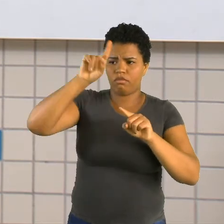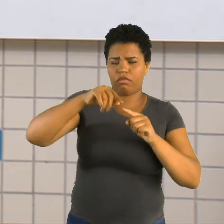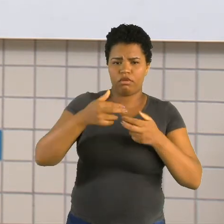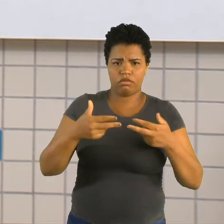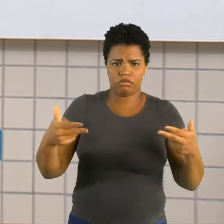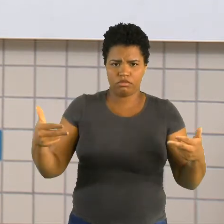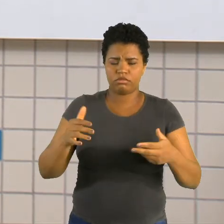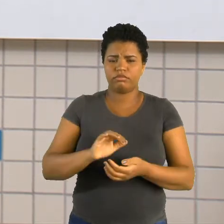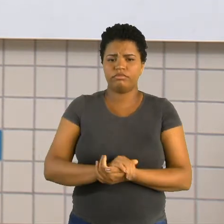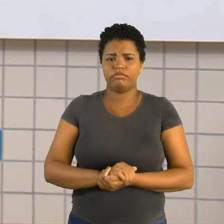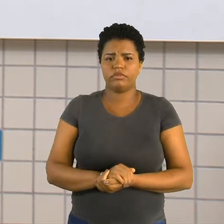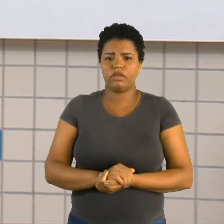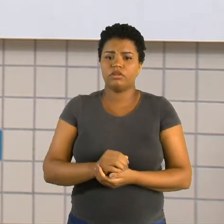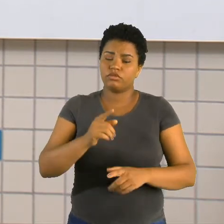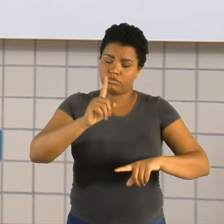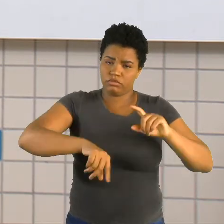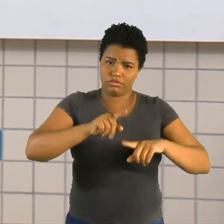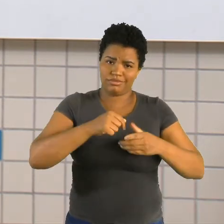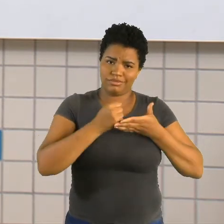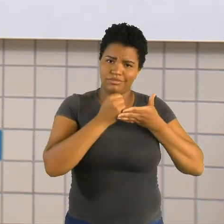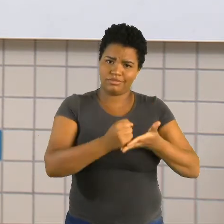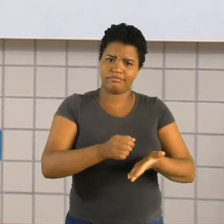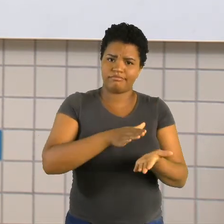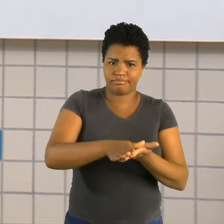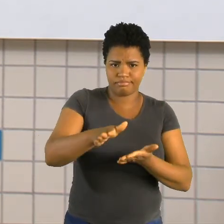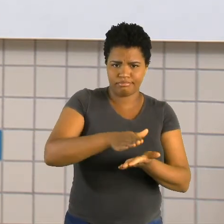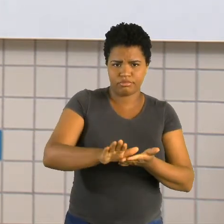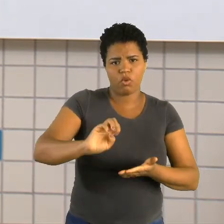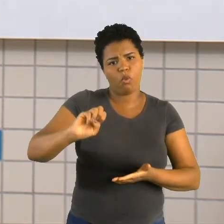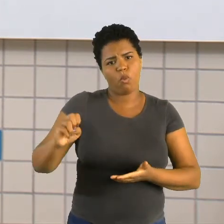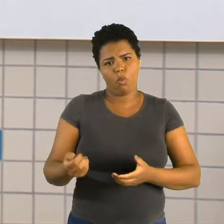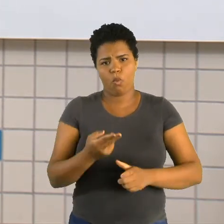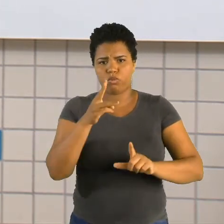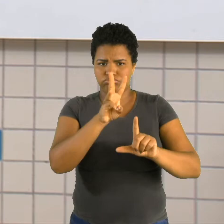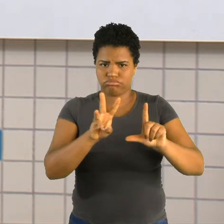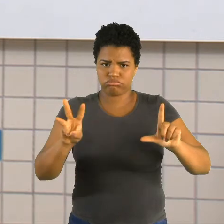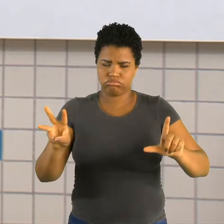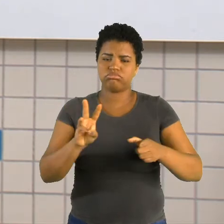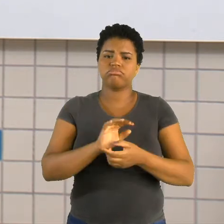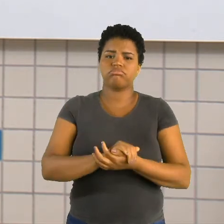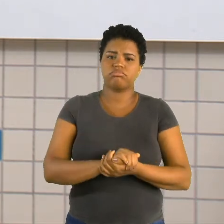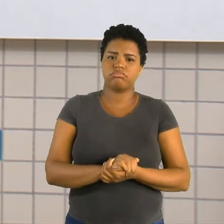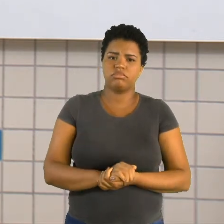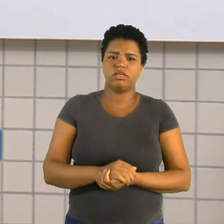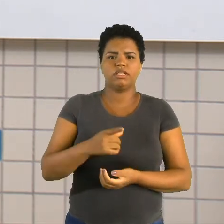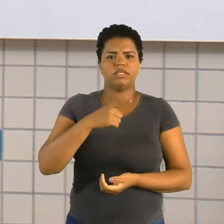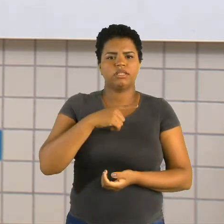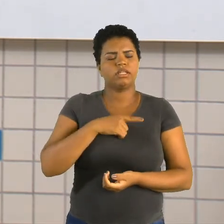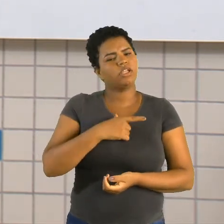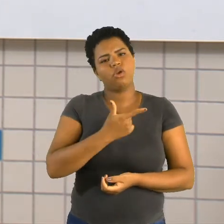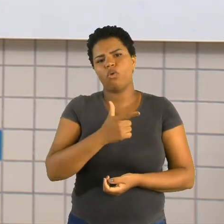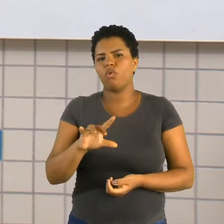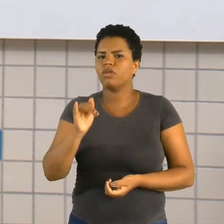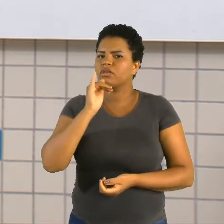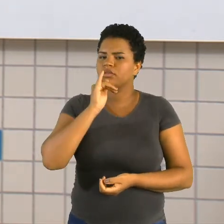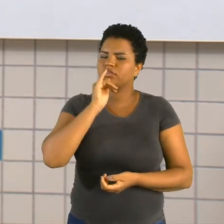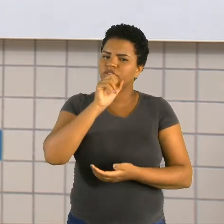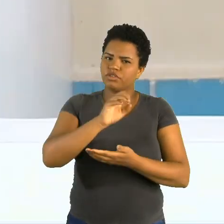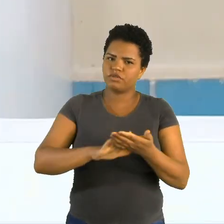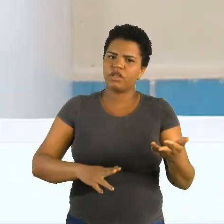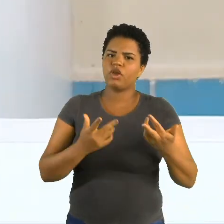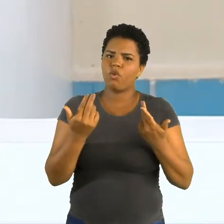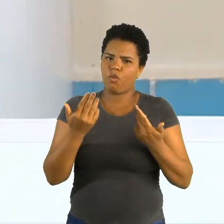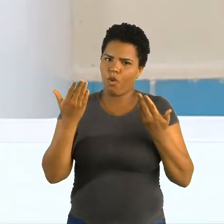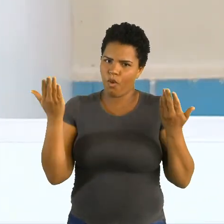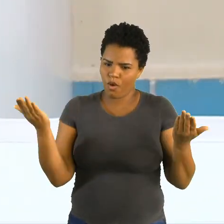de apoio, ou seja, no seu material impresso ou na plataforma, terá outros exemplos de atividades como essas que nós